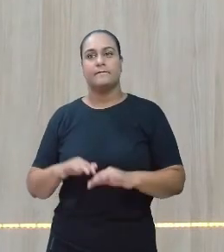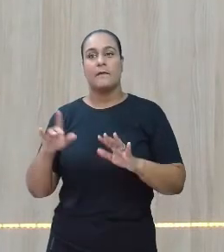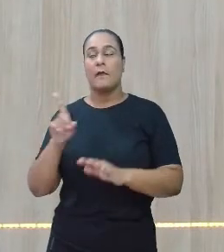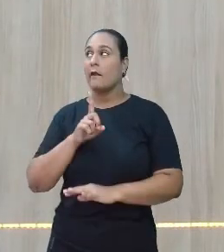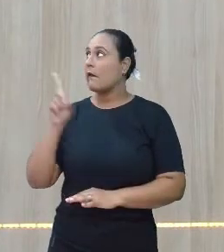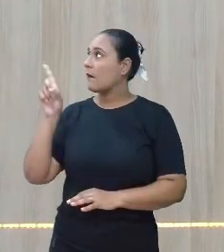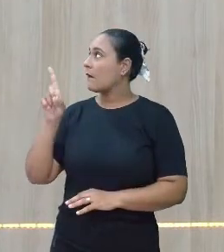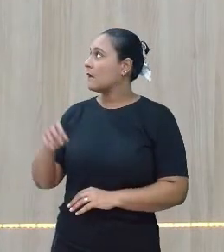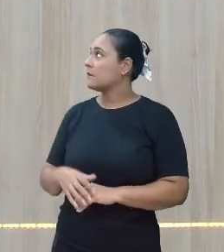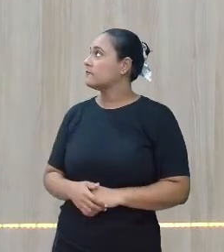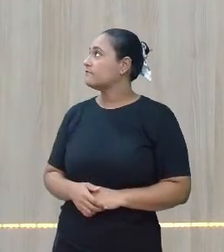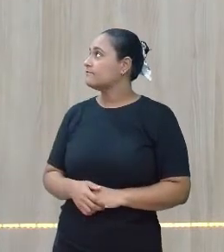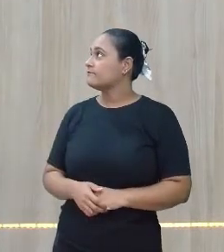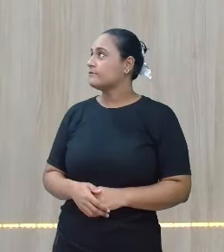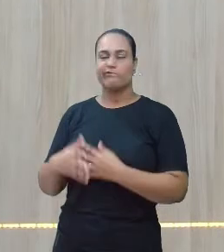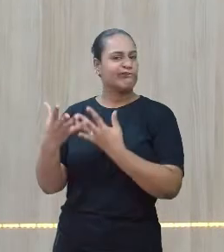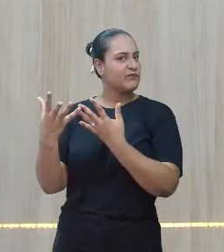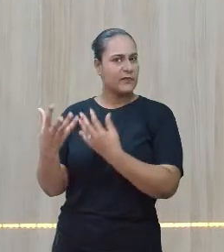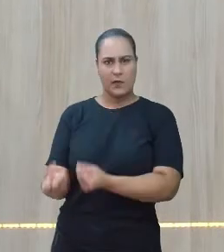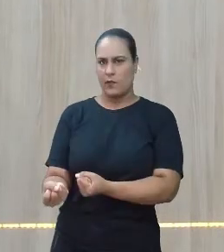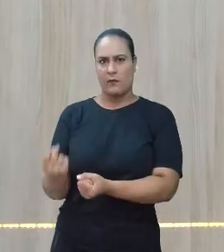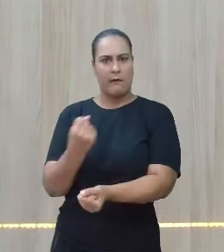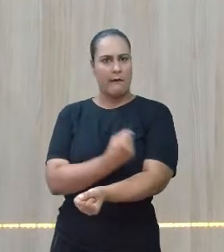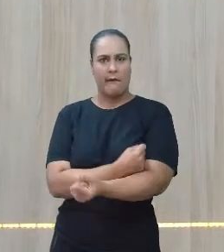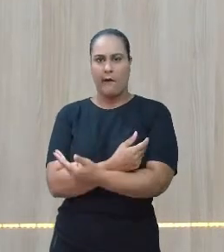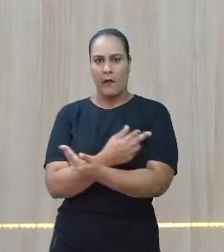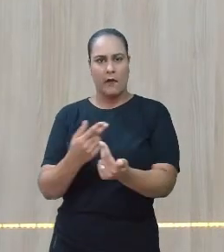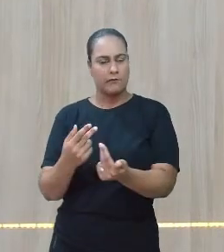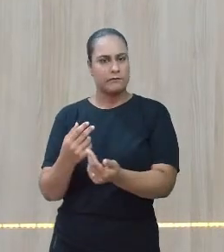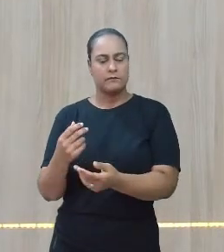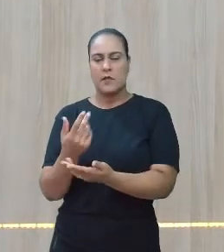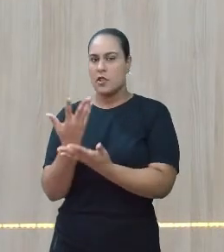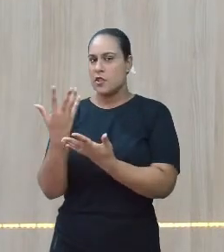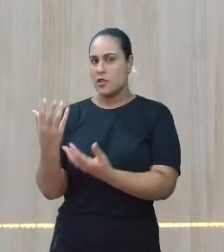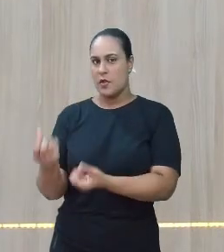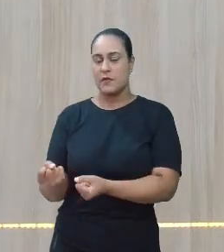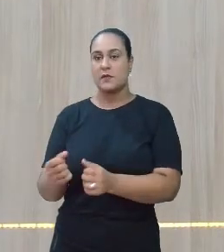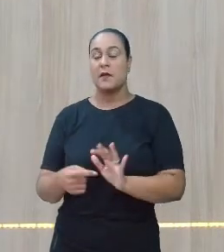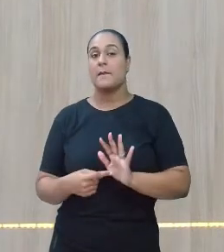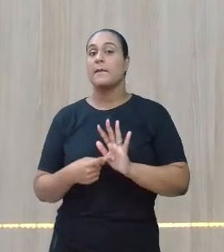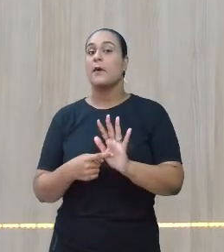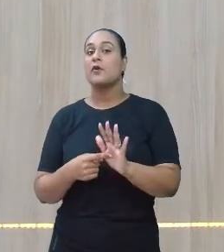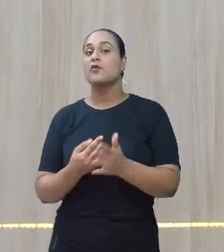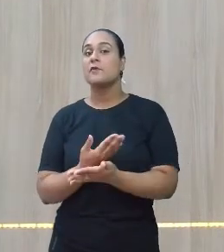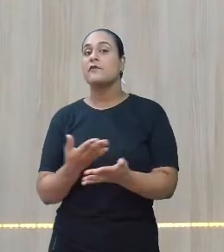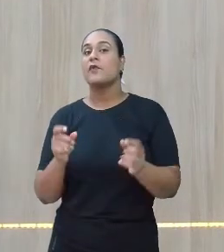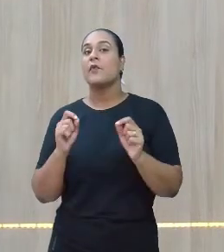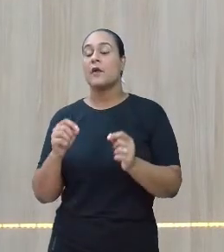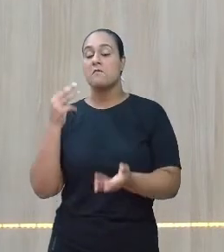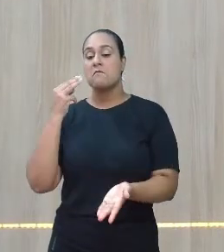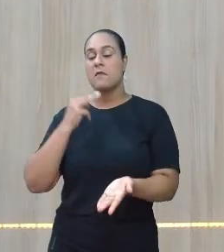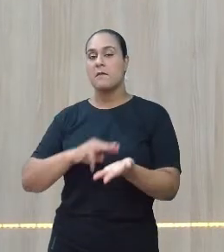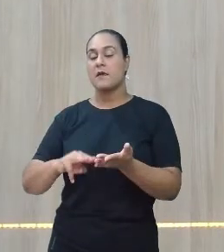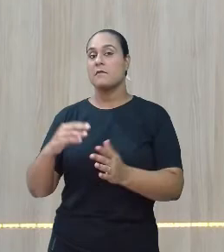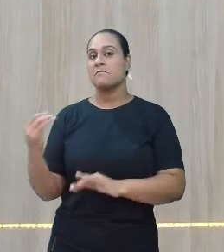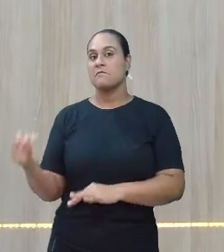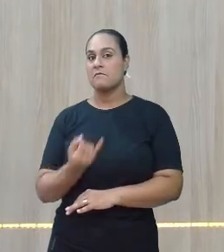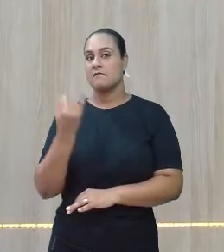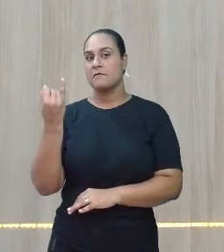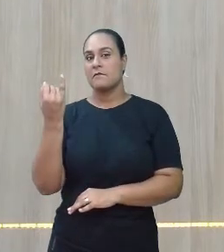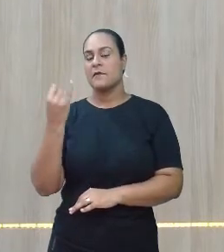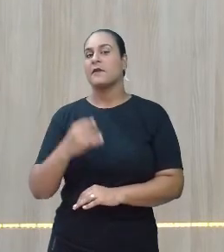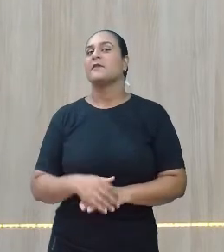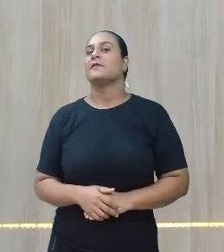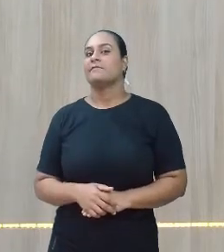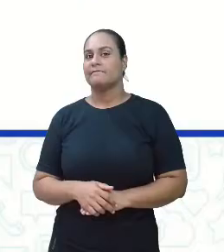drogas, o que é que eu gostaria de falar aqui para vocês? Então, eu trago para vocês aqui uma grande mensagem, né, em